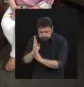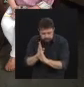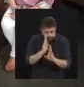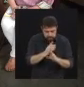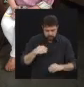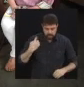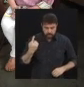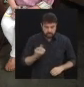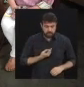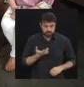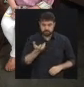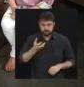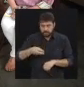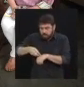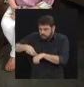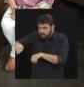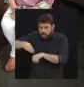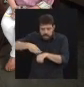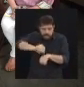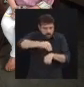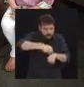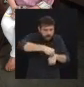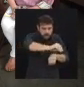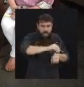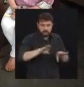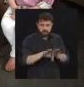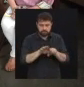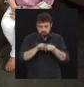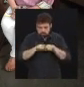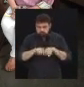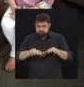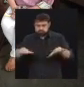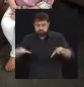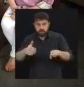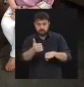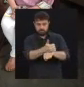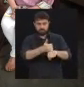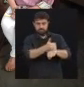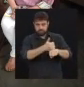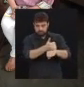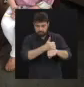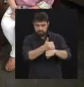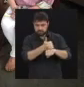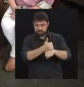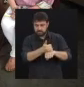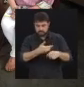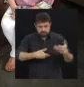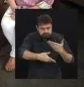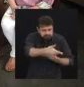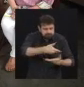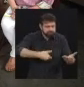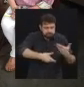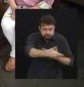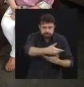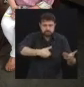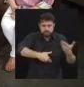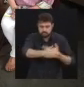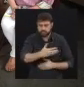dados, a gente procurava passar essas informações também para os profissionais que atendiam a Amanda,